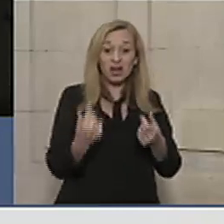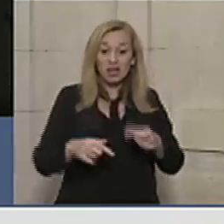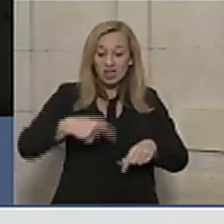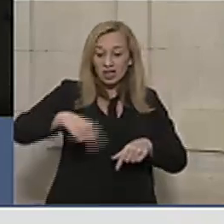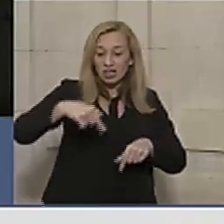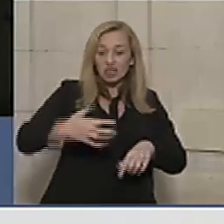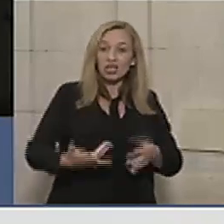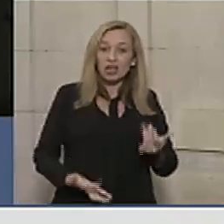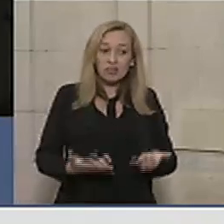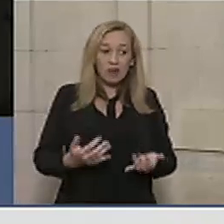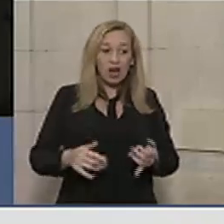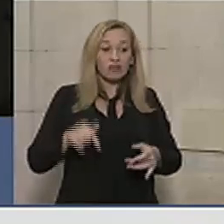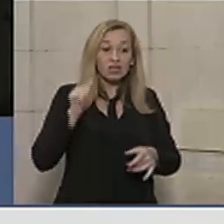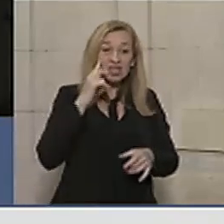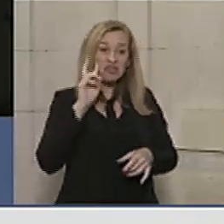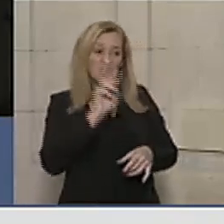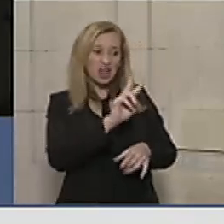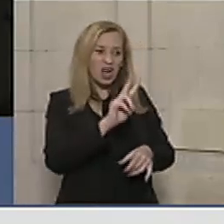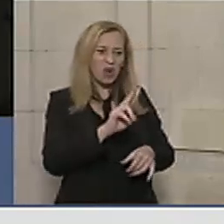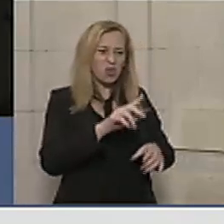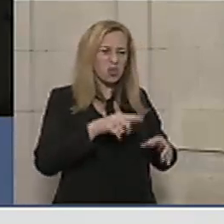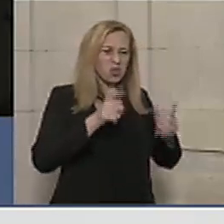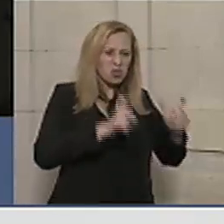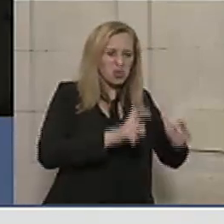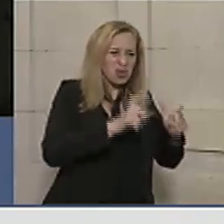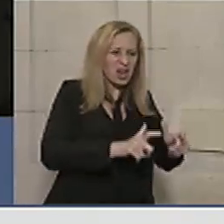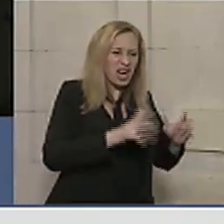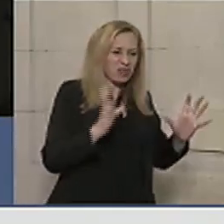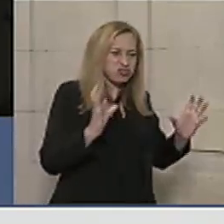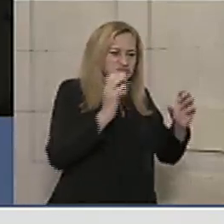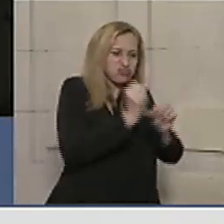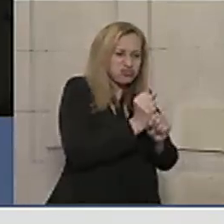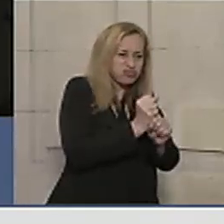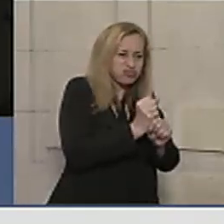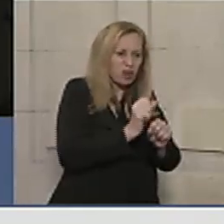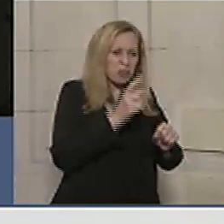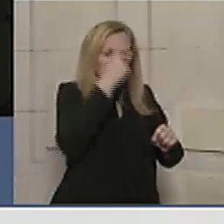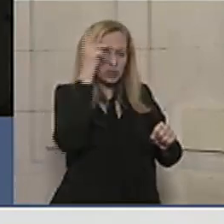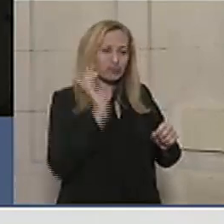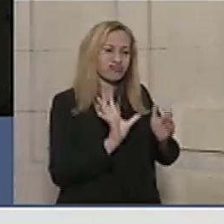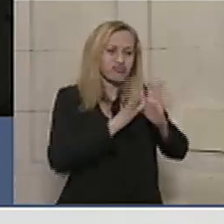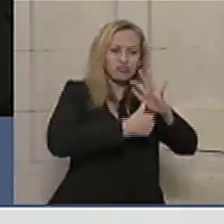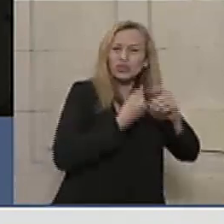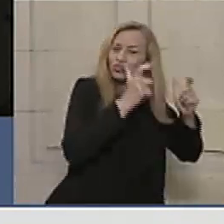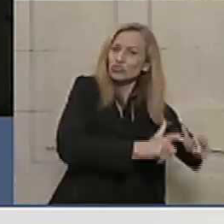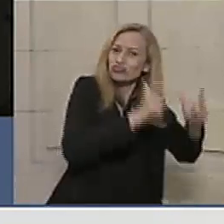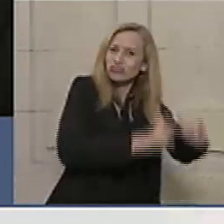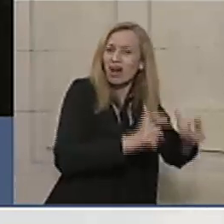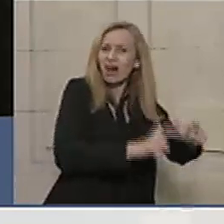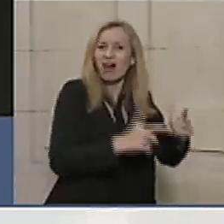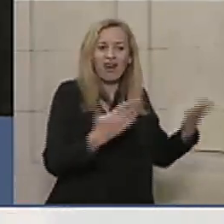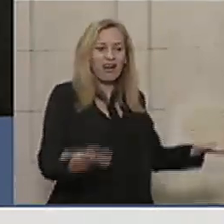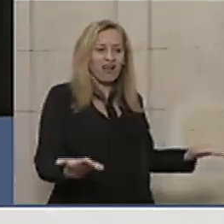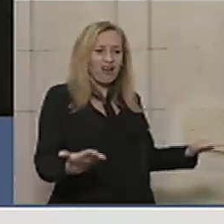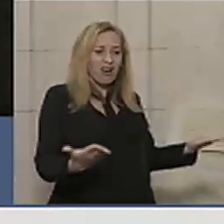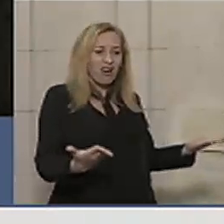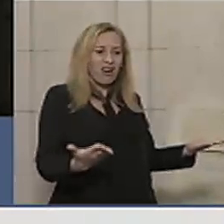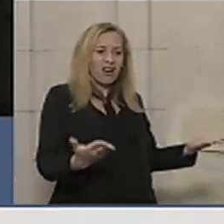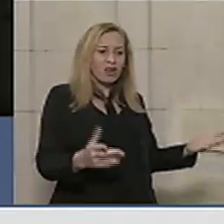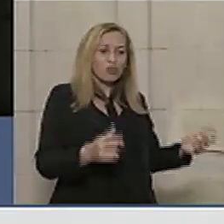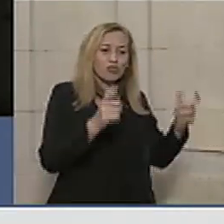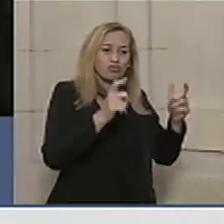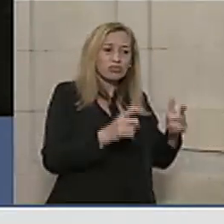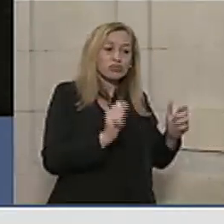a posteação toda cortada e furtando, roubando ali aquela posteação, tão cara